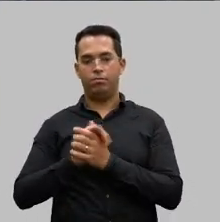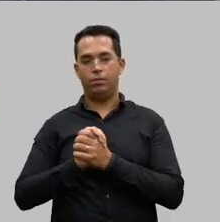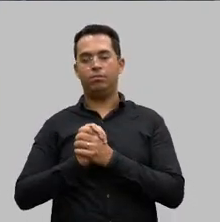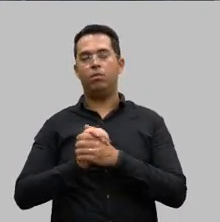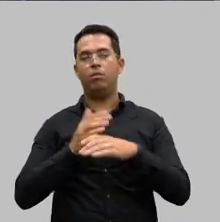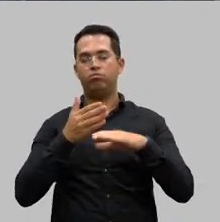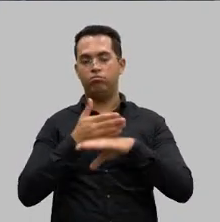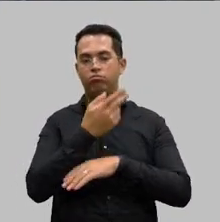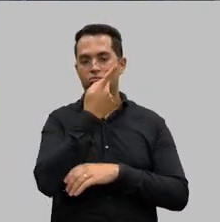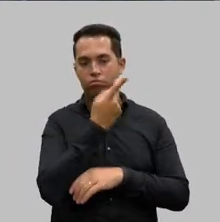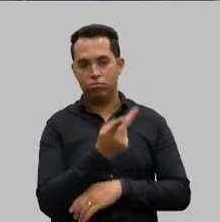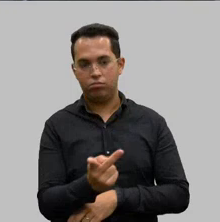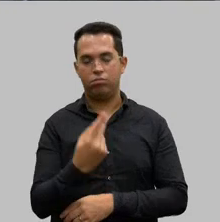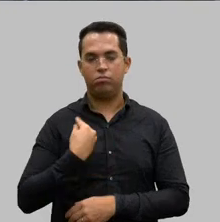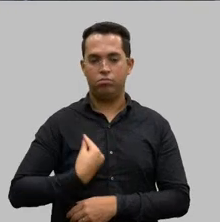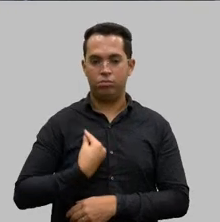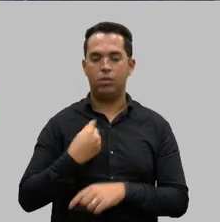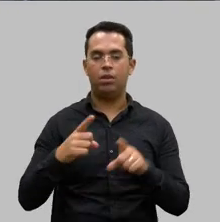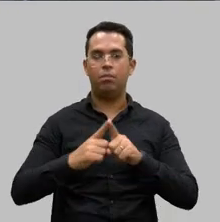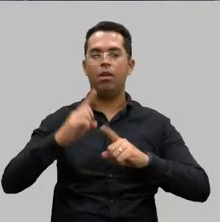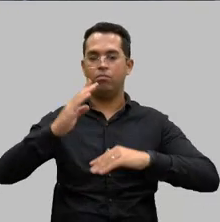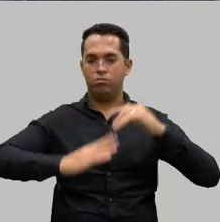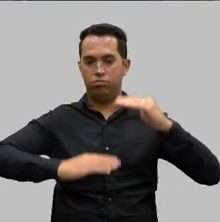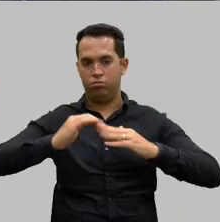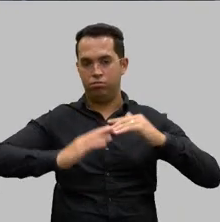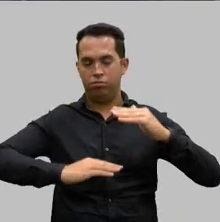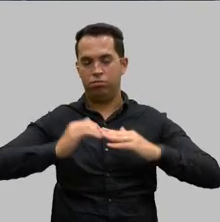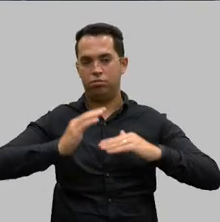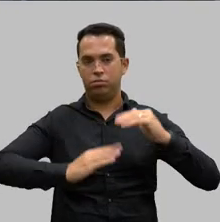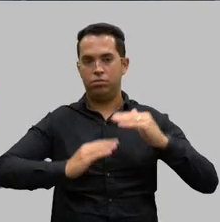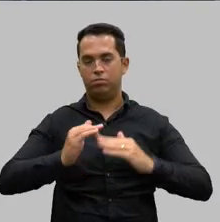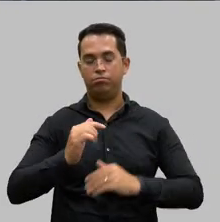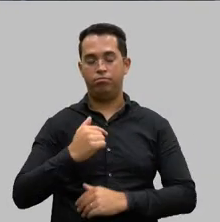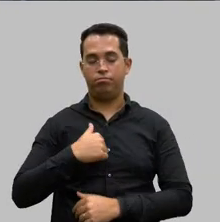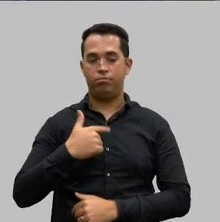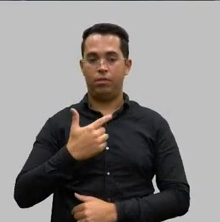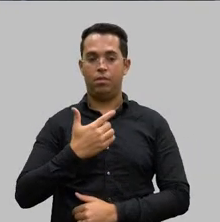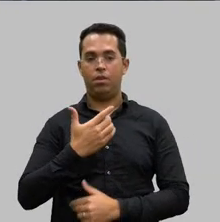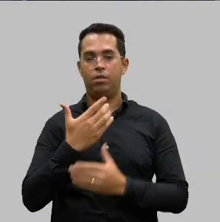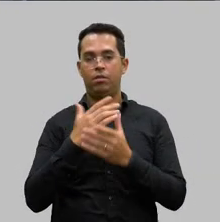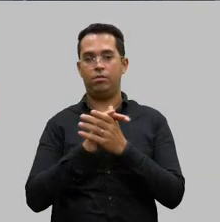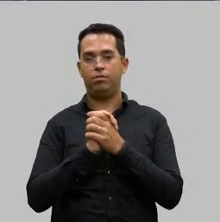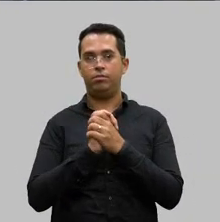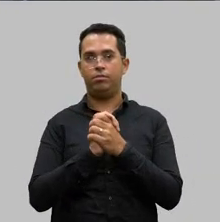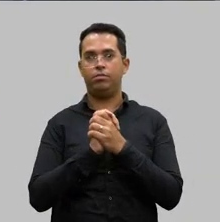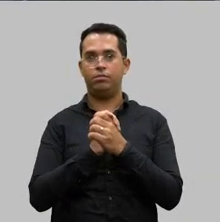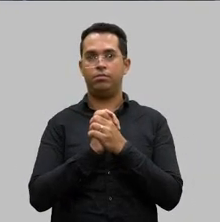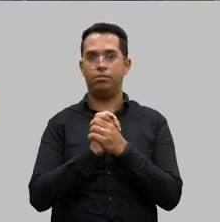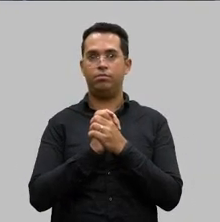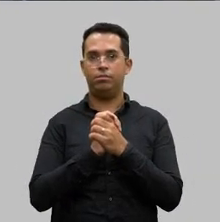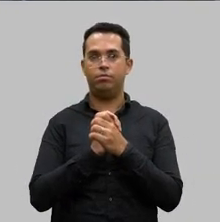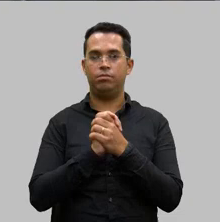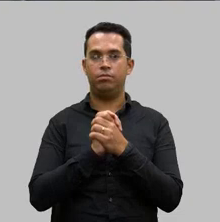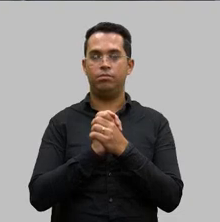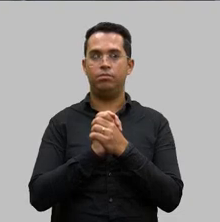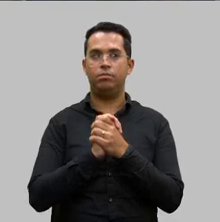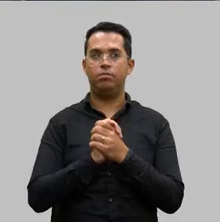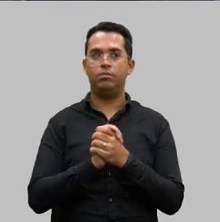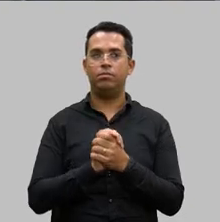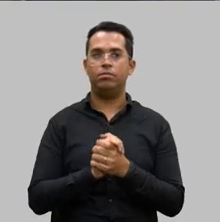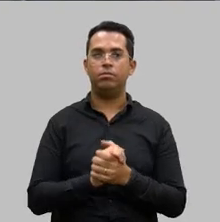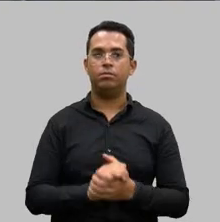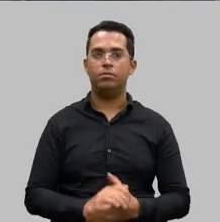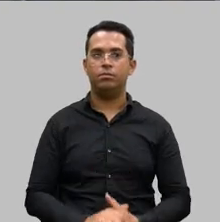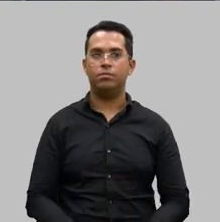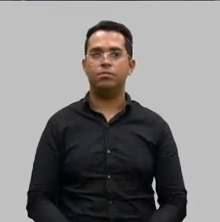área também e ela Rodrigo ela teve em alguns lares durante a pandemia